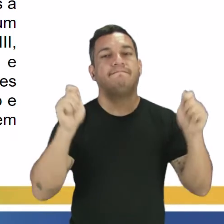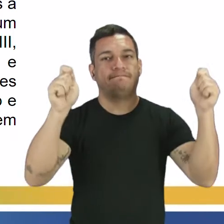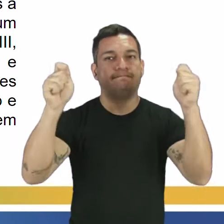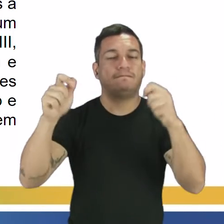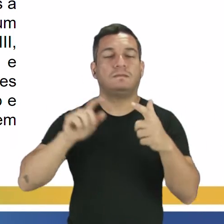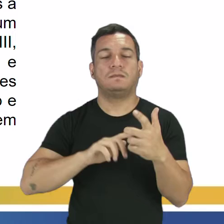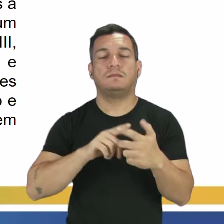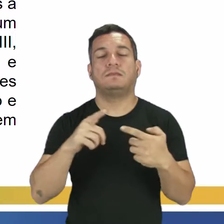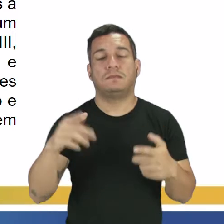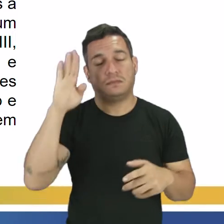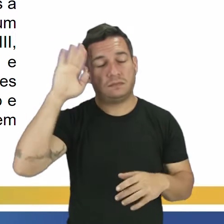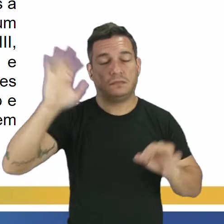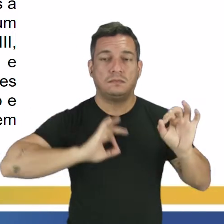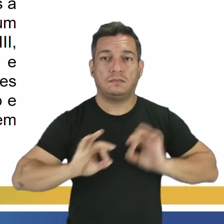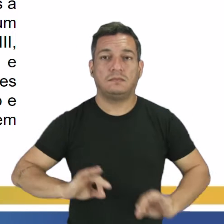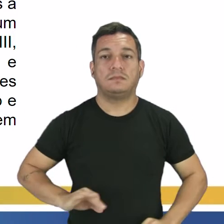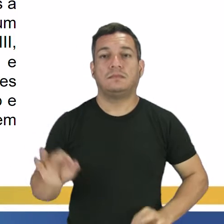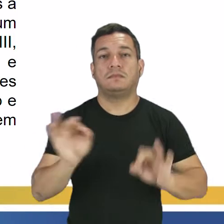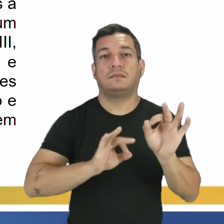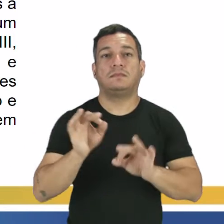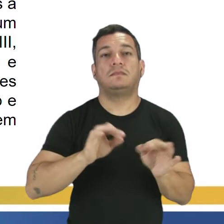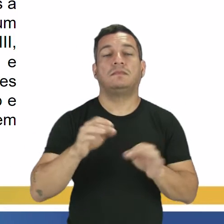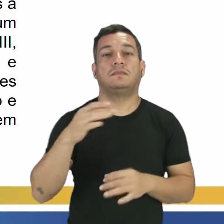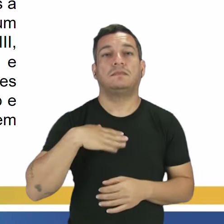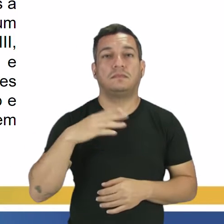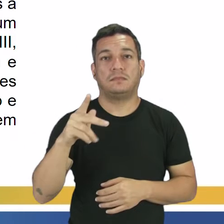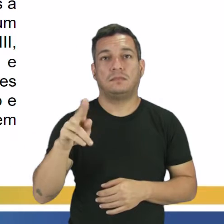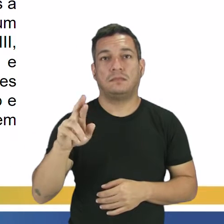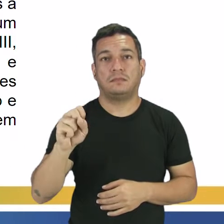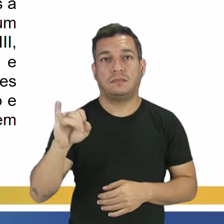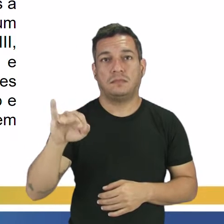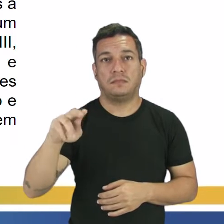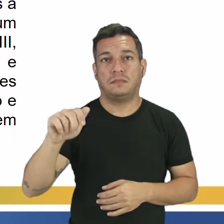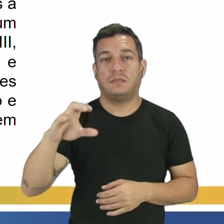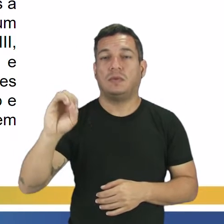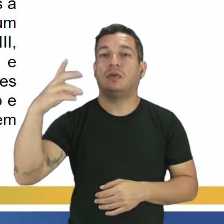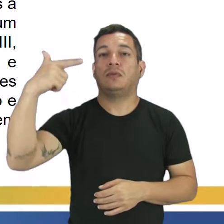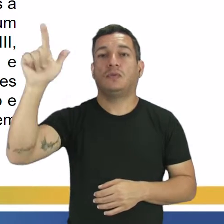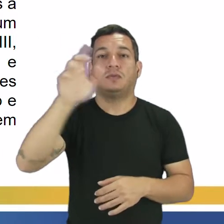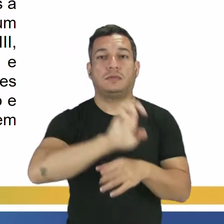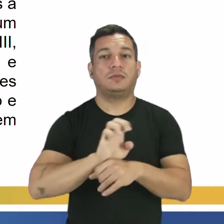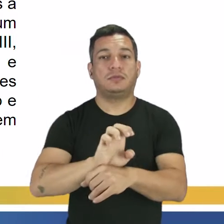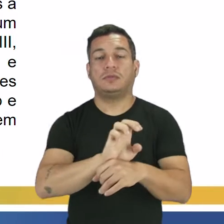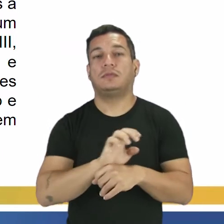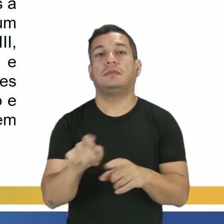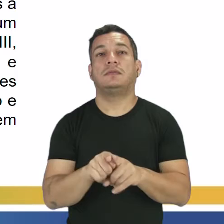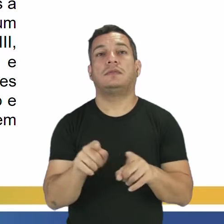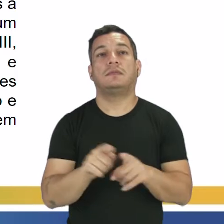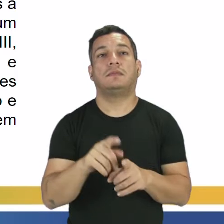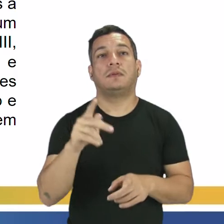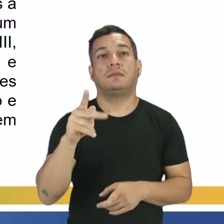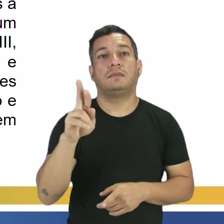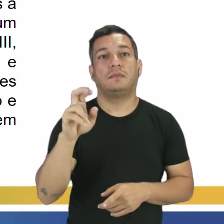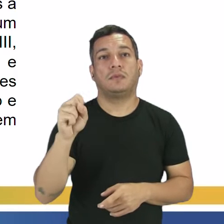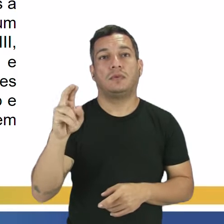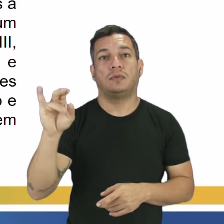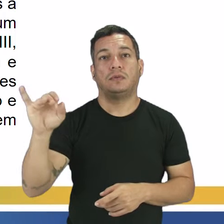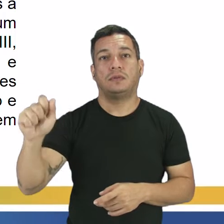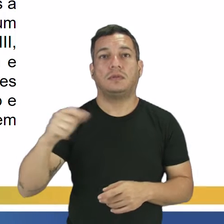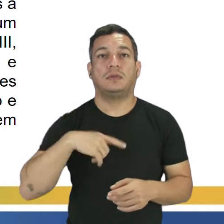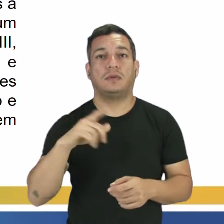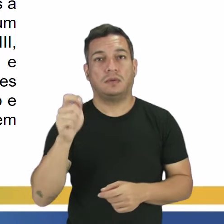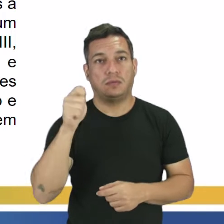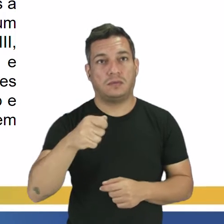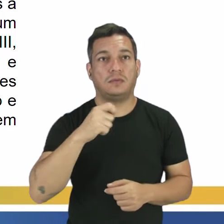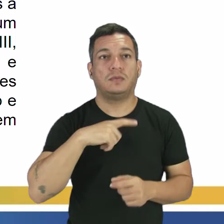exército formado por militares prussianos e de outros estados germânicos. A Prússia comandou a